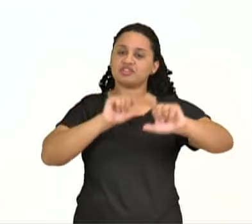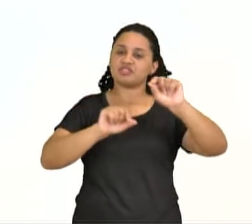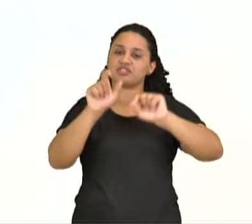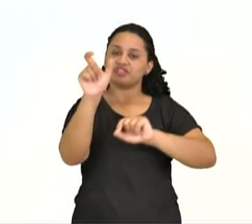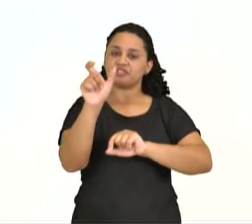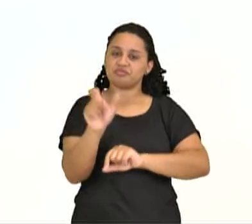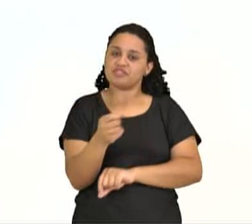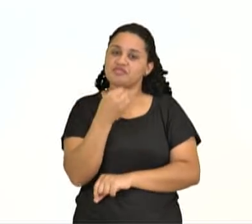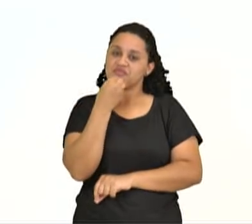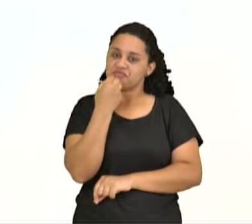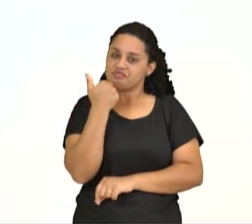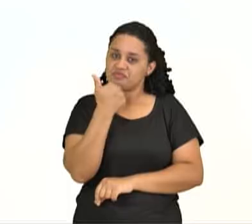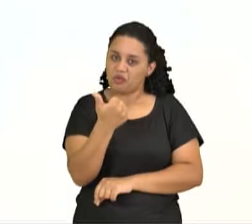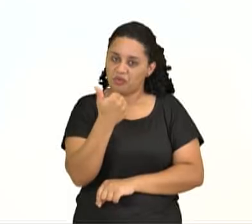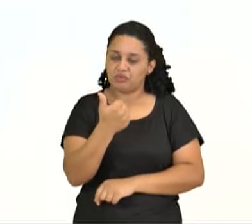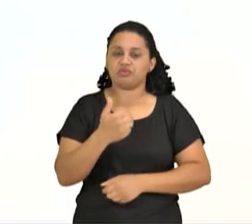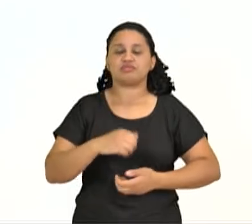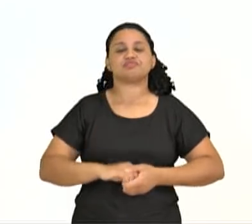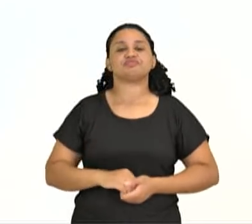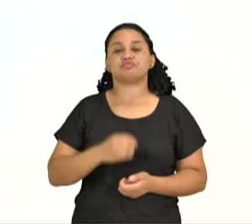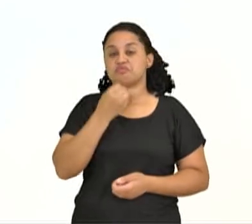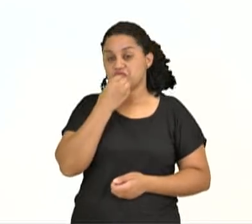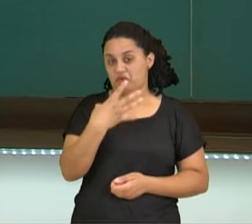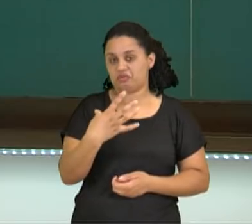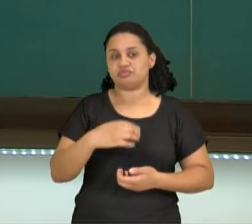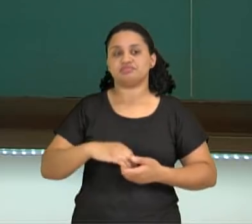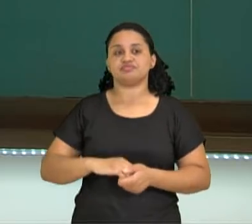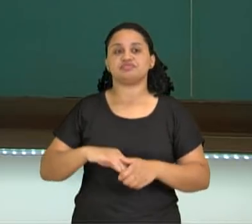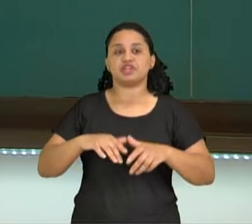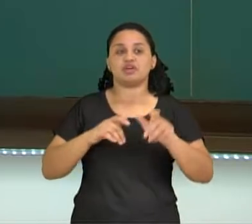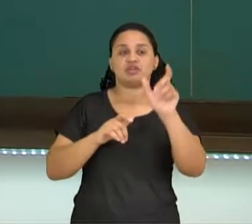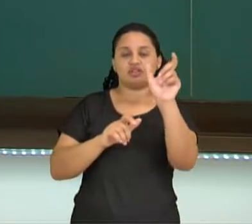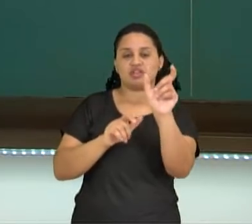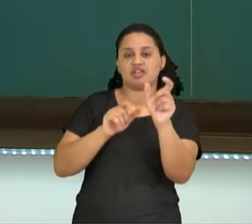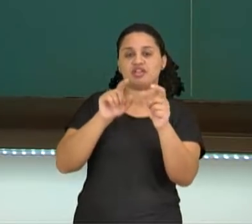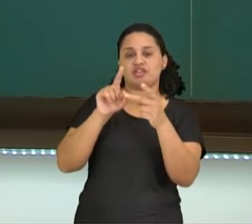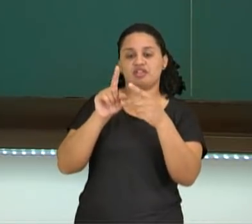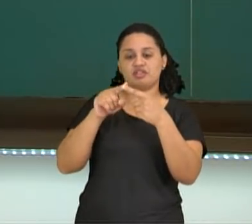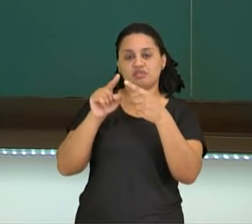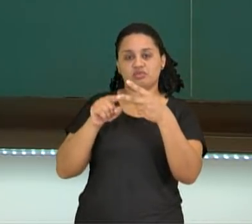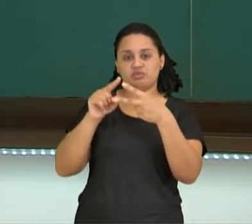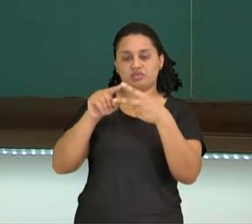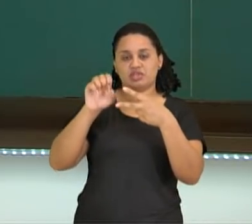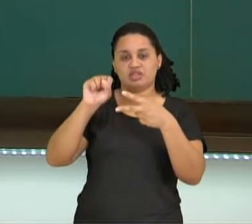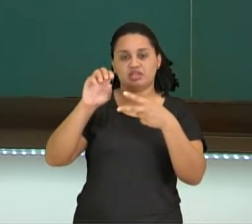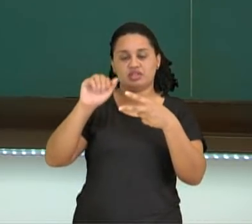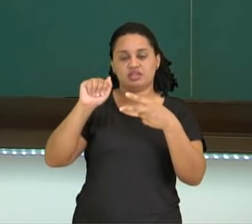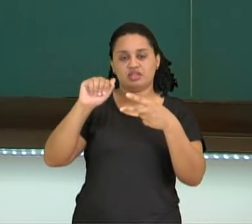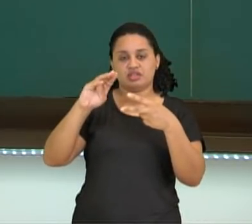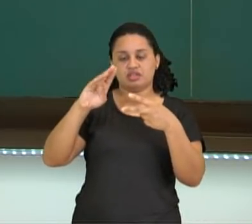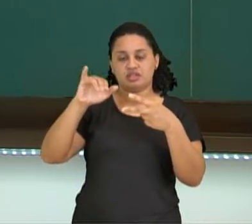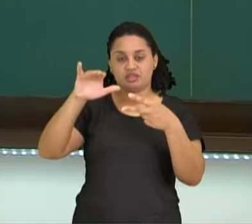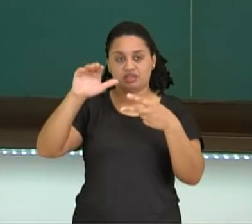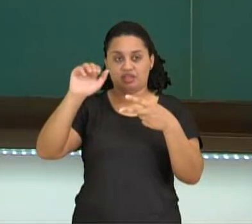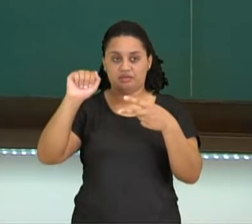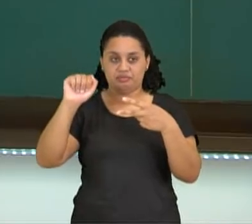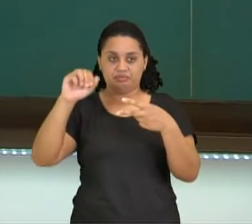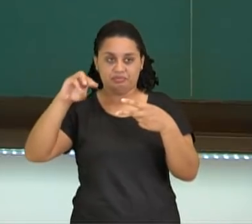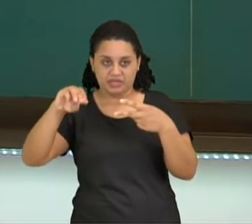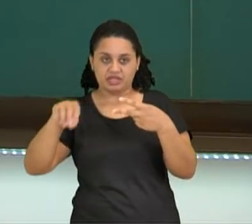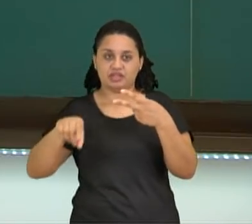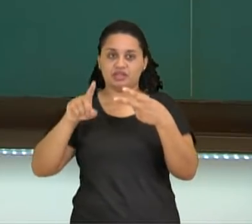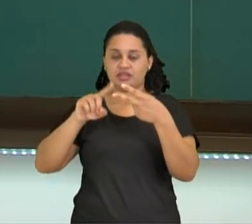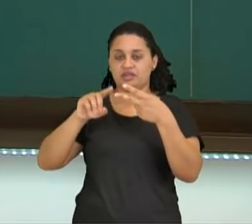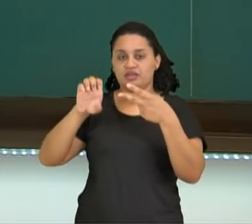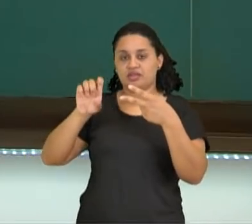com carga afetiva positiva. Tanto sabiam como experimentem são verbos, lembrando isso, né? Verbos são